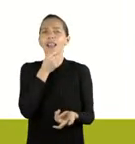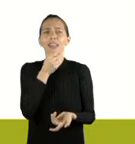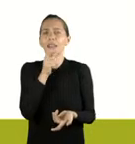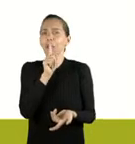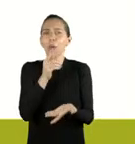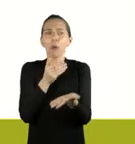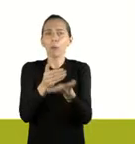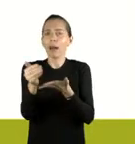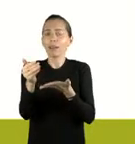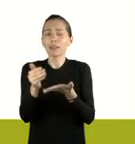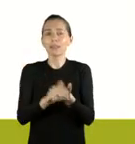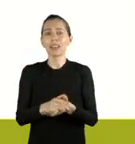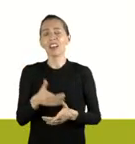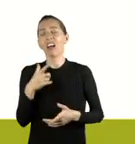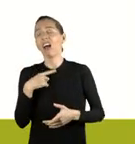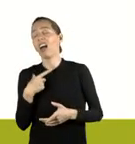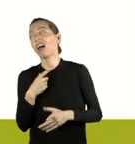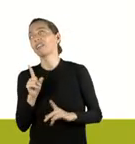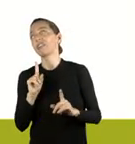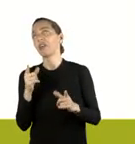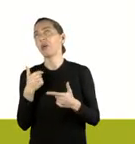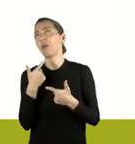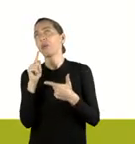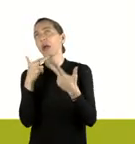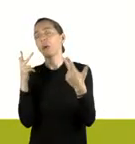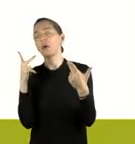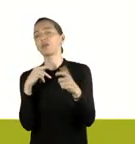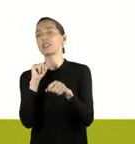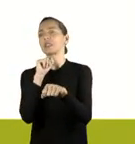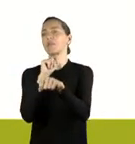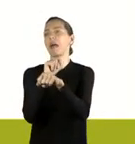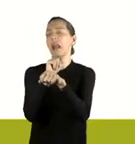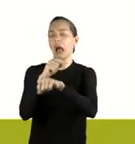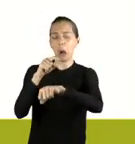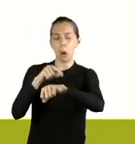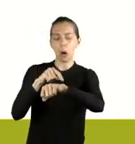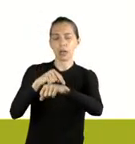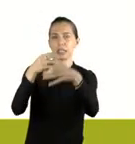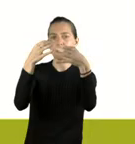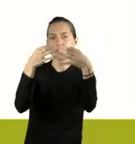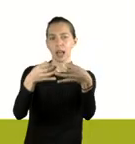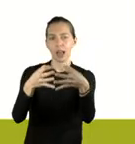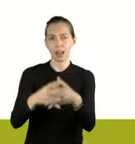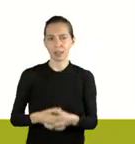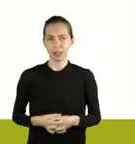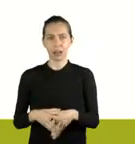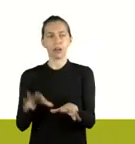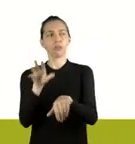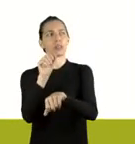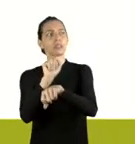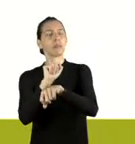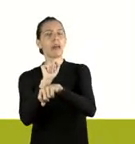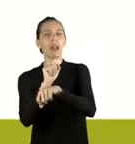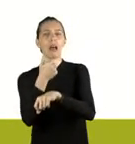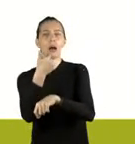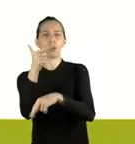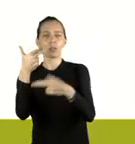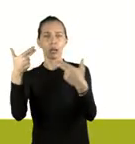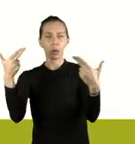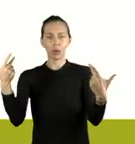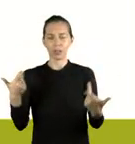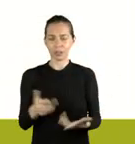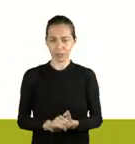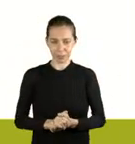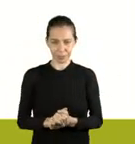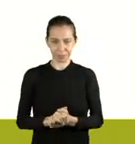Porque a gente arruma desculpa. A gente vai esperar o momento perfeito para as situações perfeitas para começar.